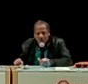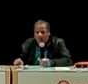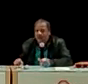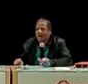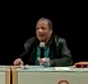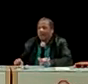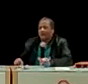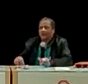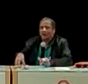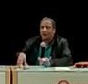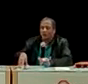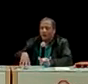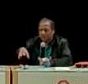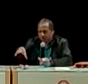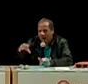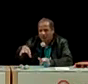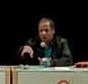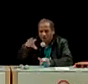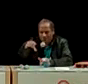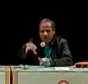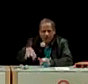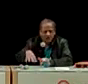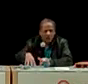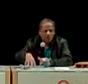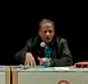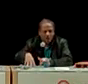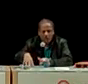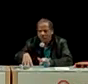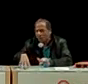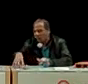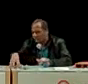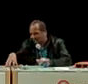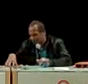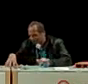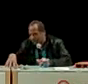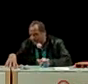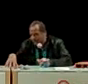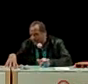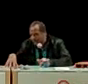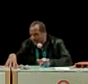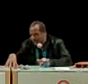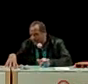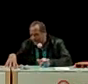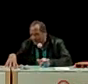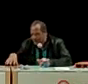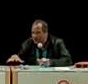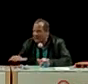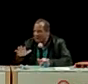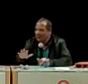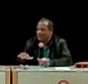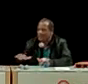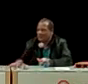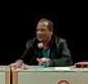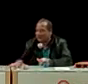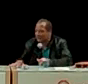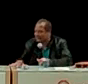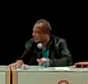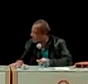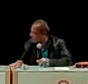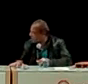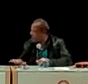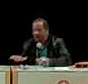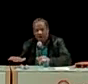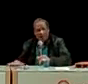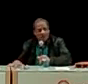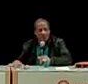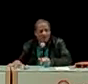pagar também. Então, faz parte, a avaliação faz parte do processo de prestação de contas, tá? Por isso é importante fazer.